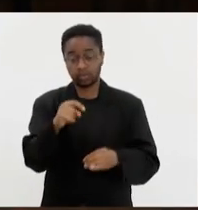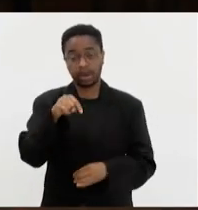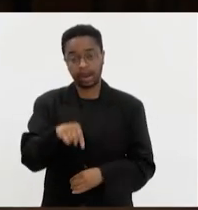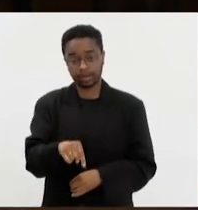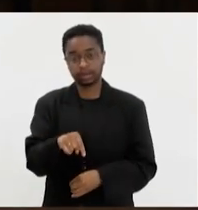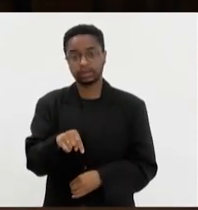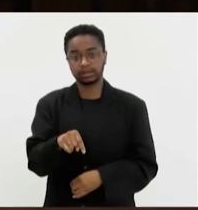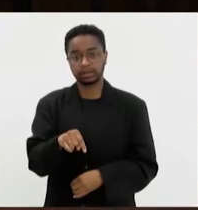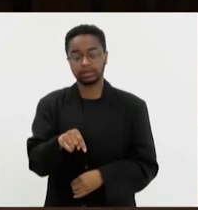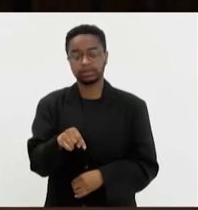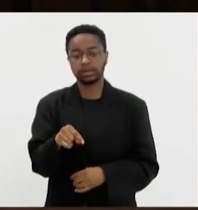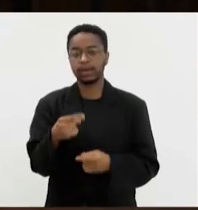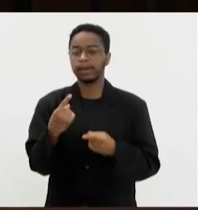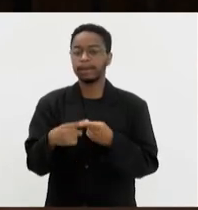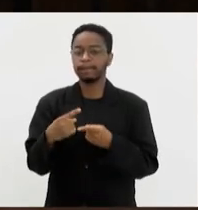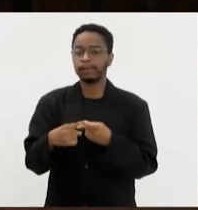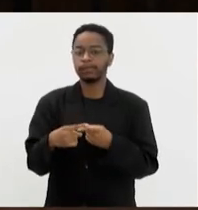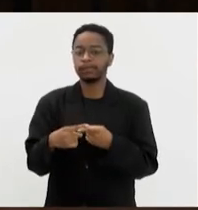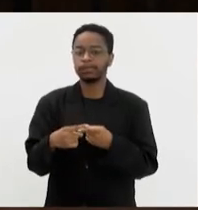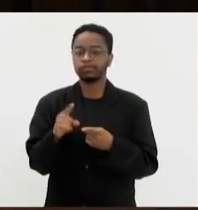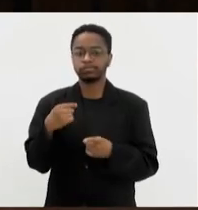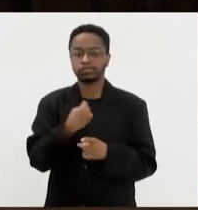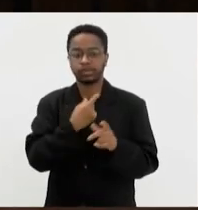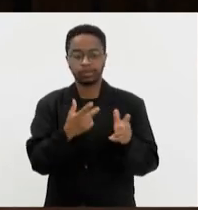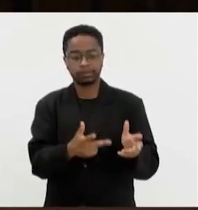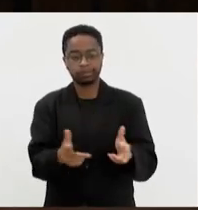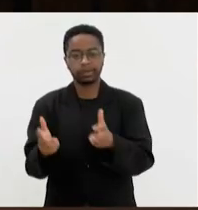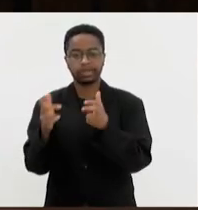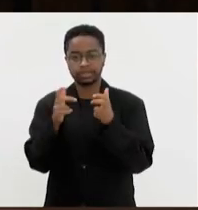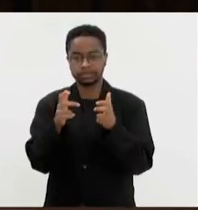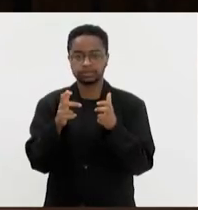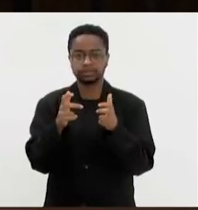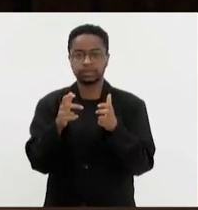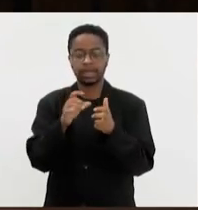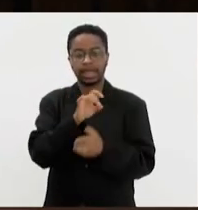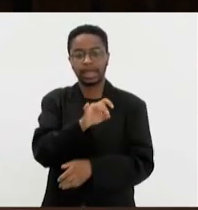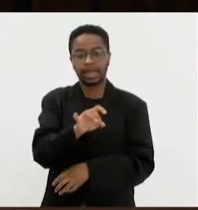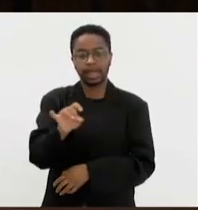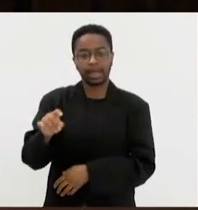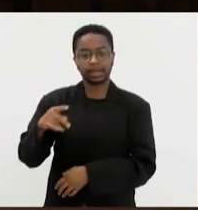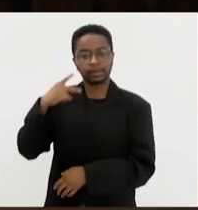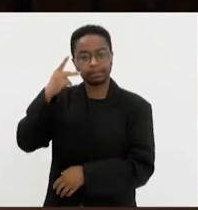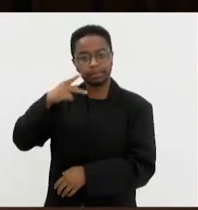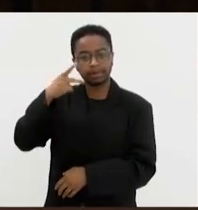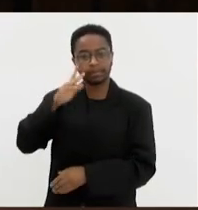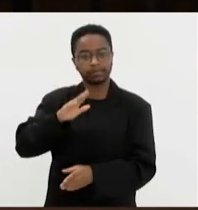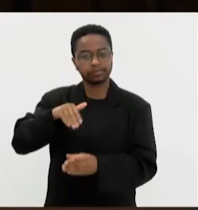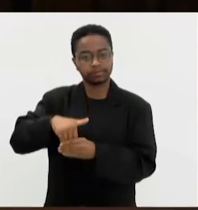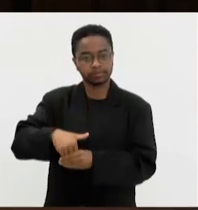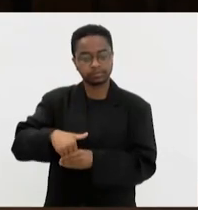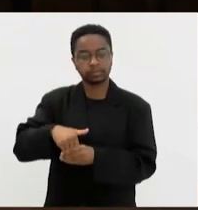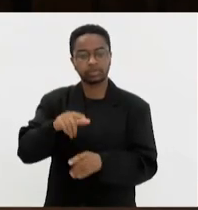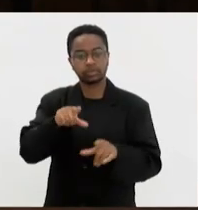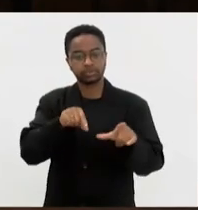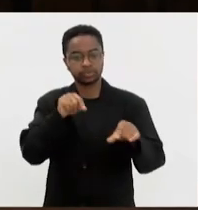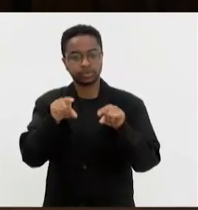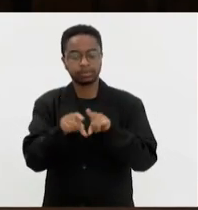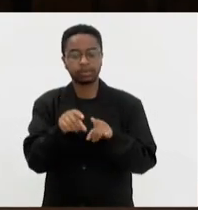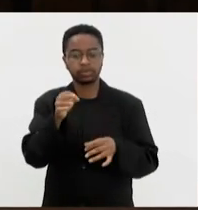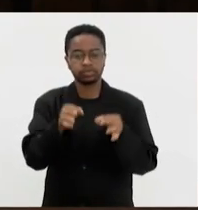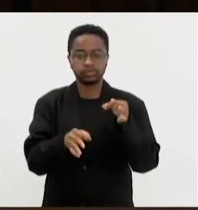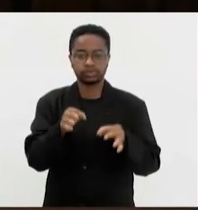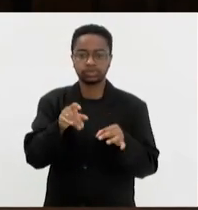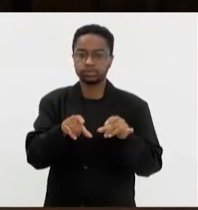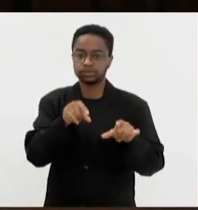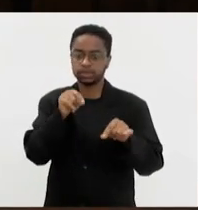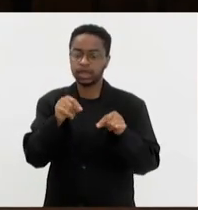medida porque temos a percepção que os parlamentares eleitos a justiça eleitoral a